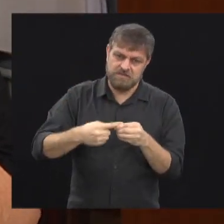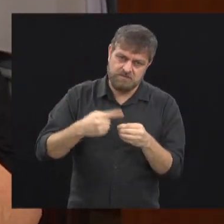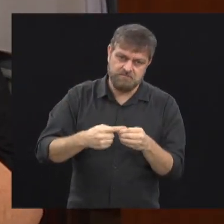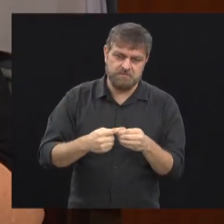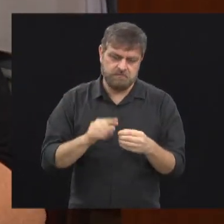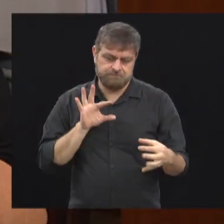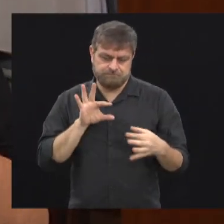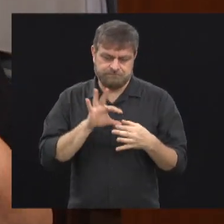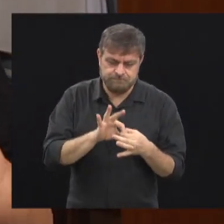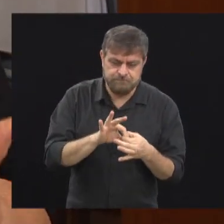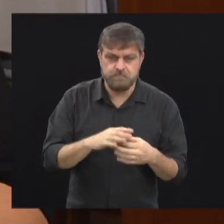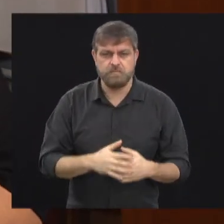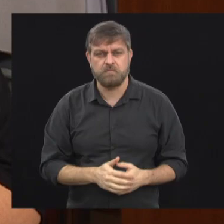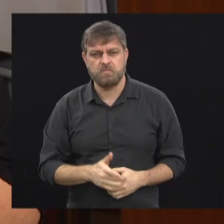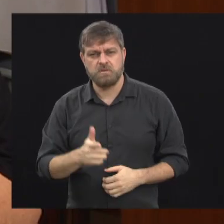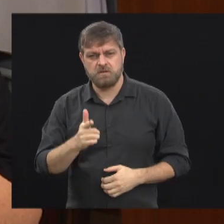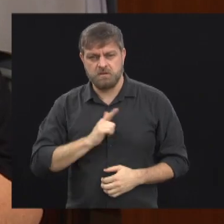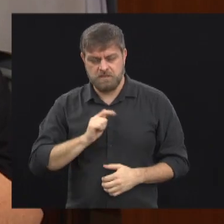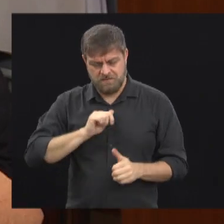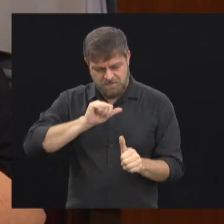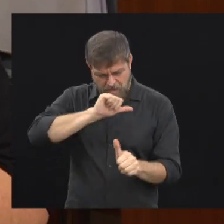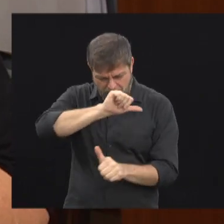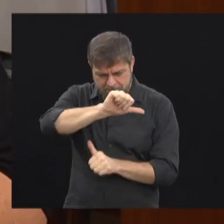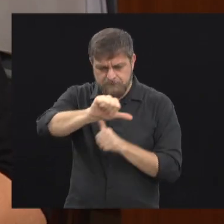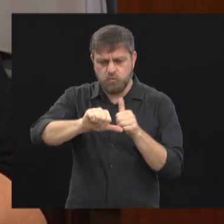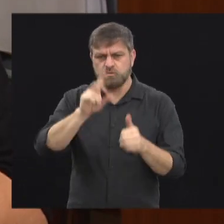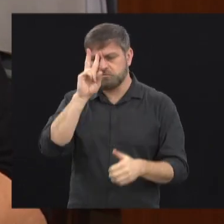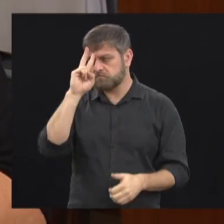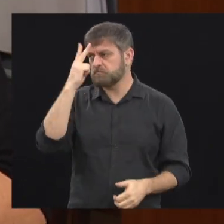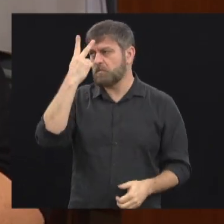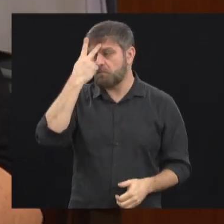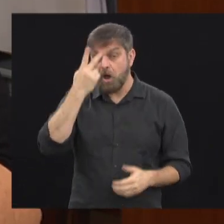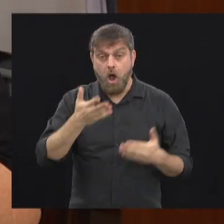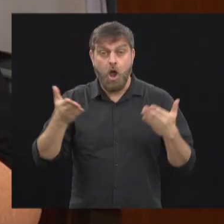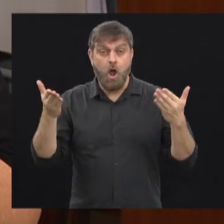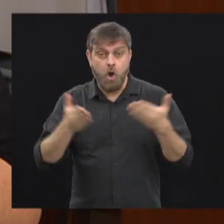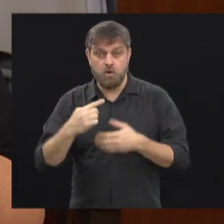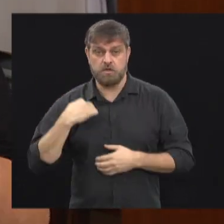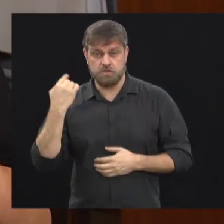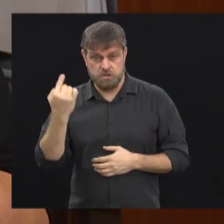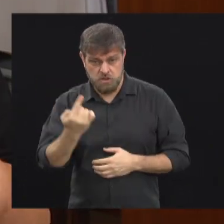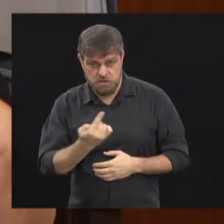né? Então, houve sim uma mudança. Hoje a gente recebe